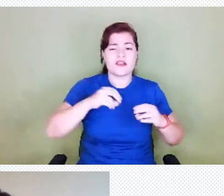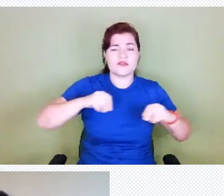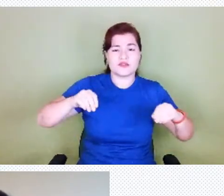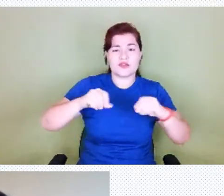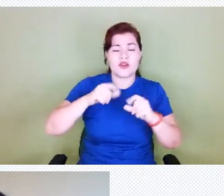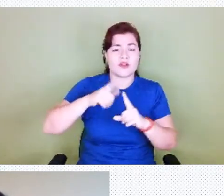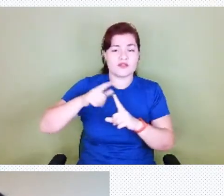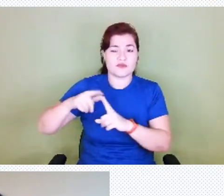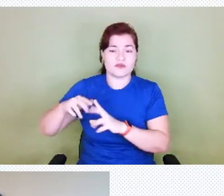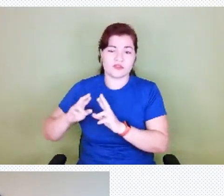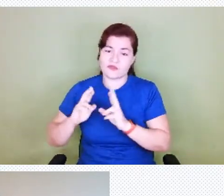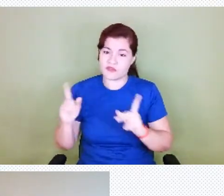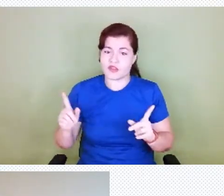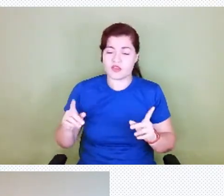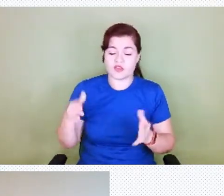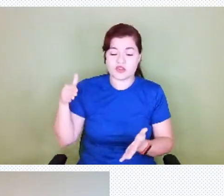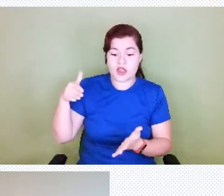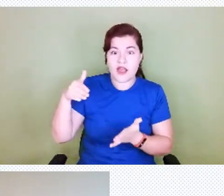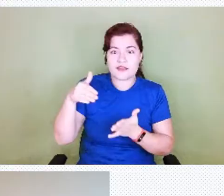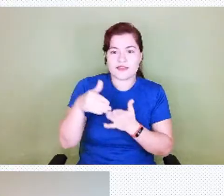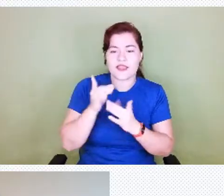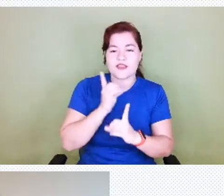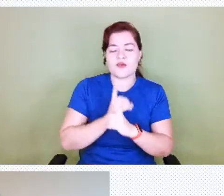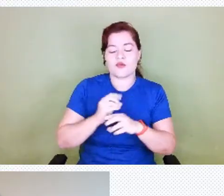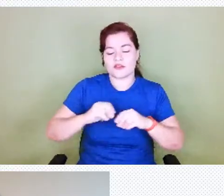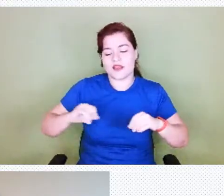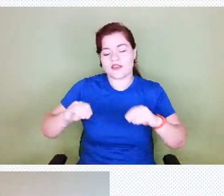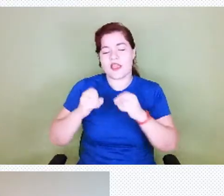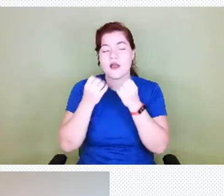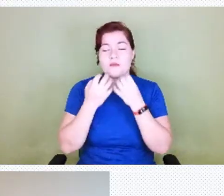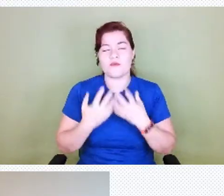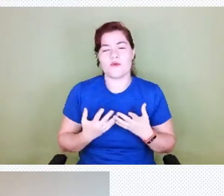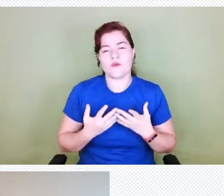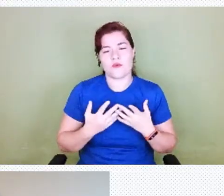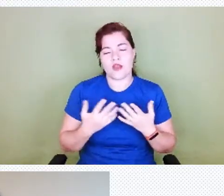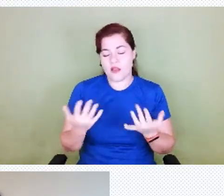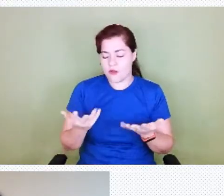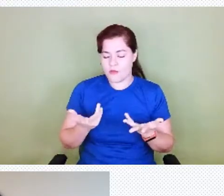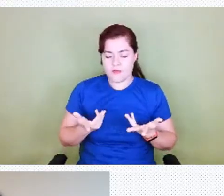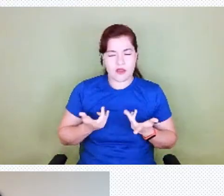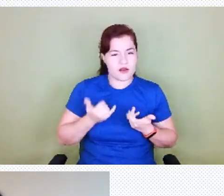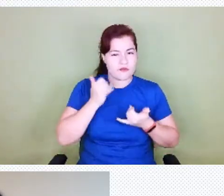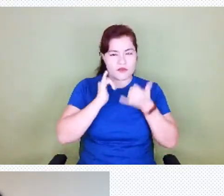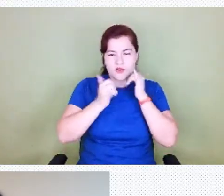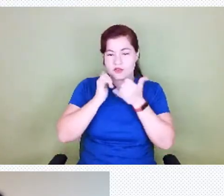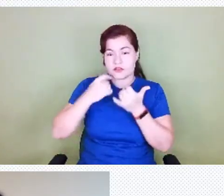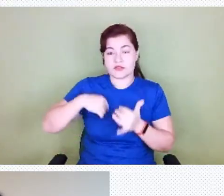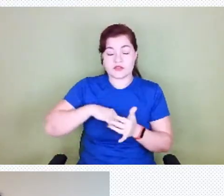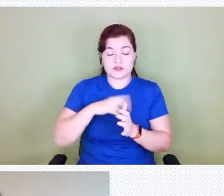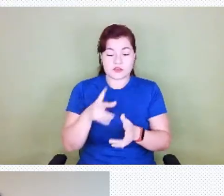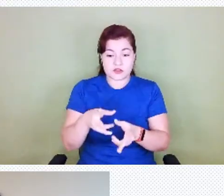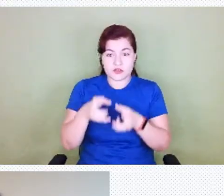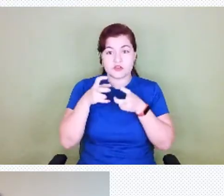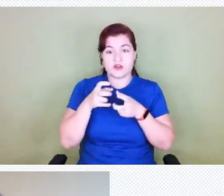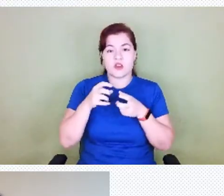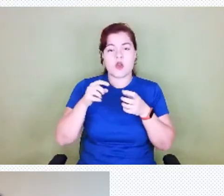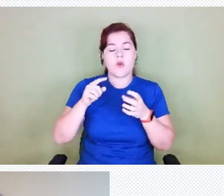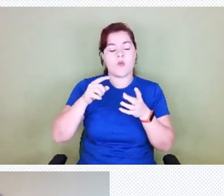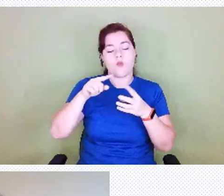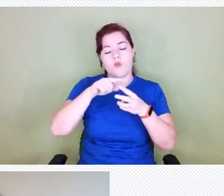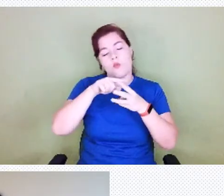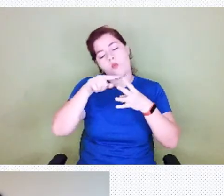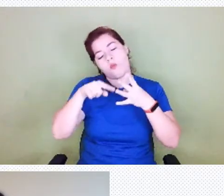numa terra boa. Então, nessa maravilhosa parábola, identificamos 4 tipos de